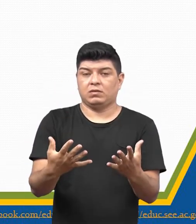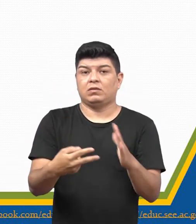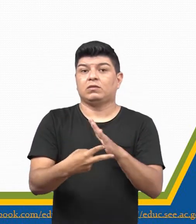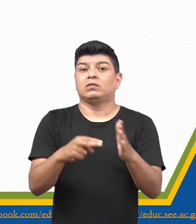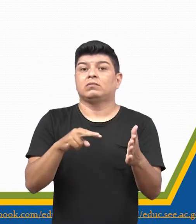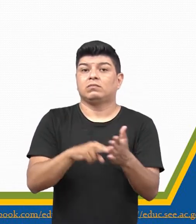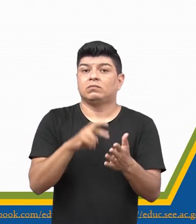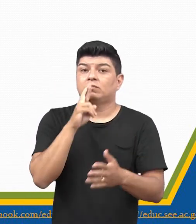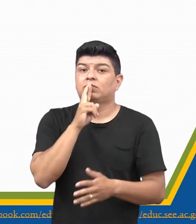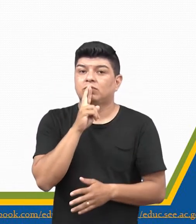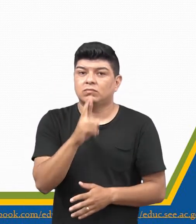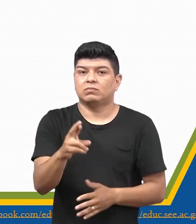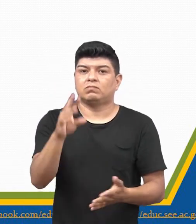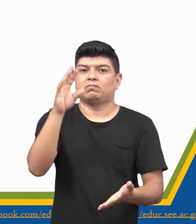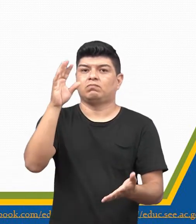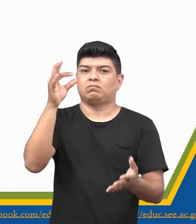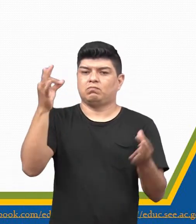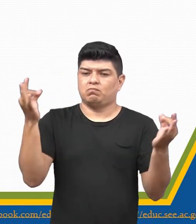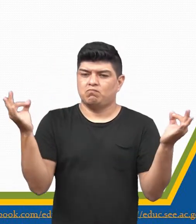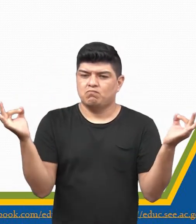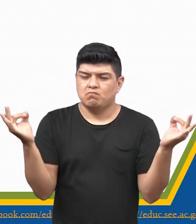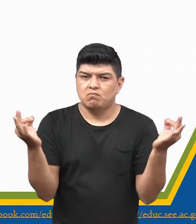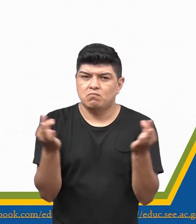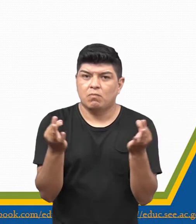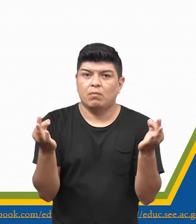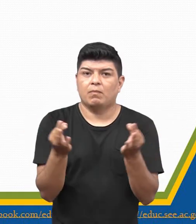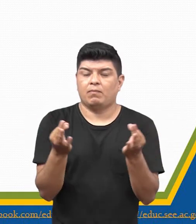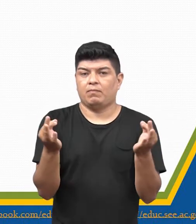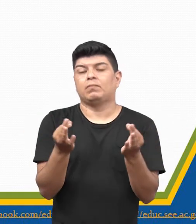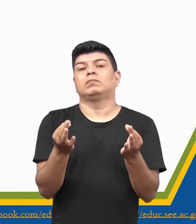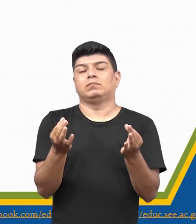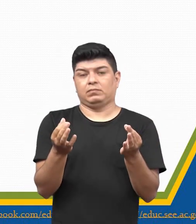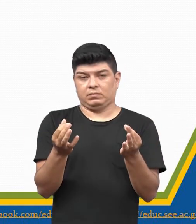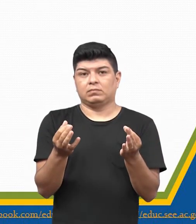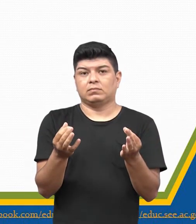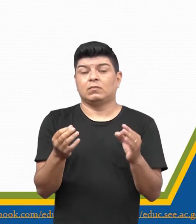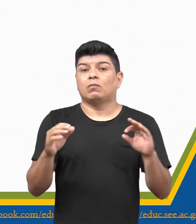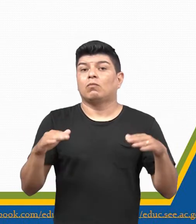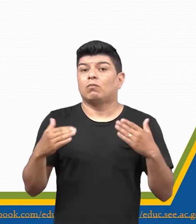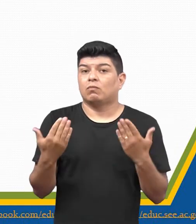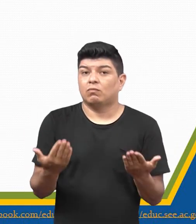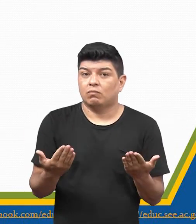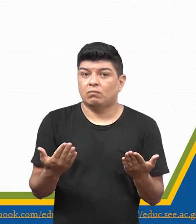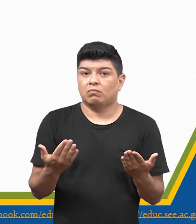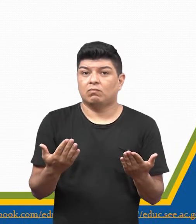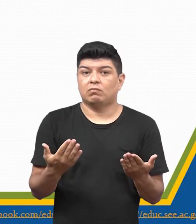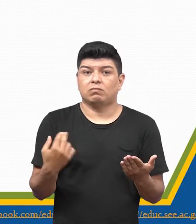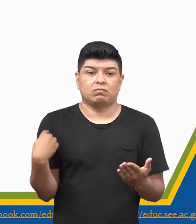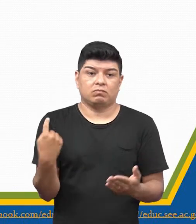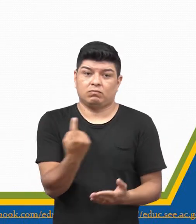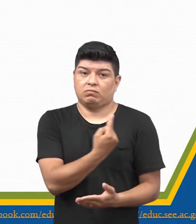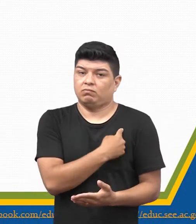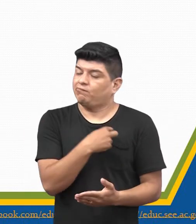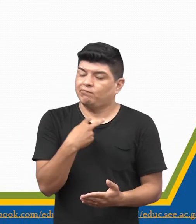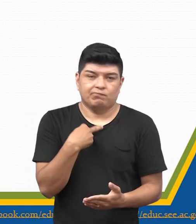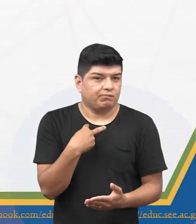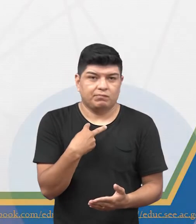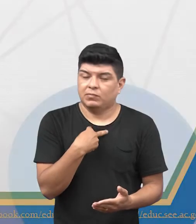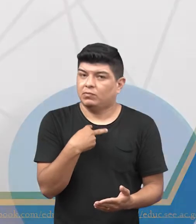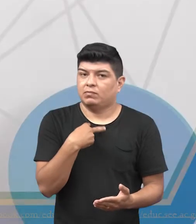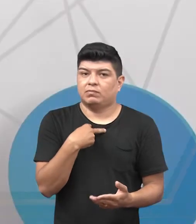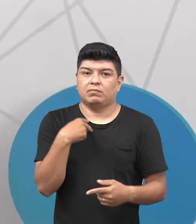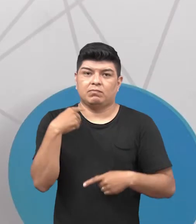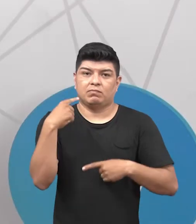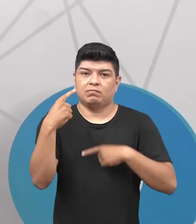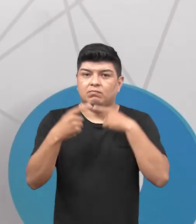universais, respostas essenciais, respostas definitivas, das quais a gente não possa duvidar.